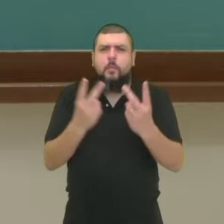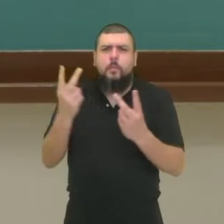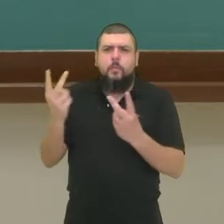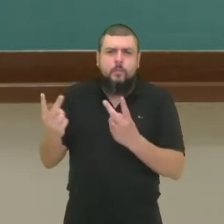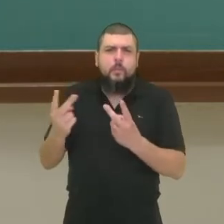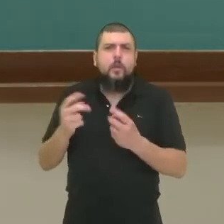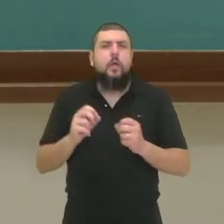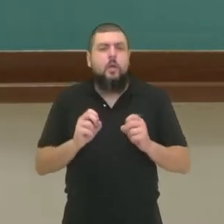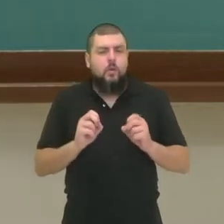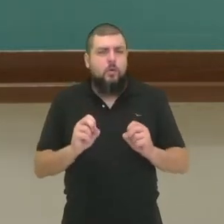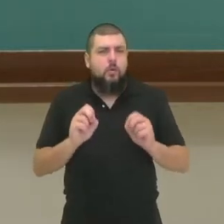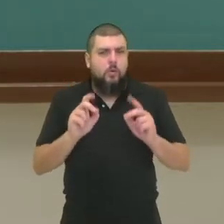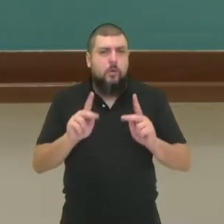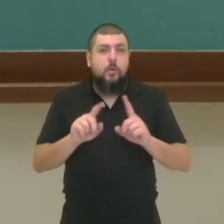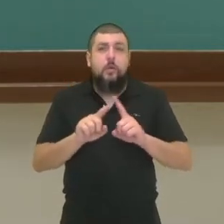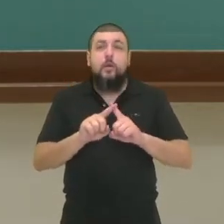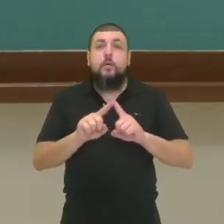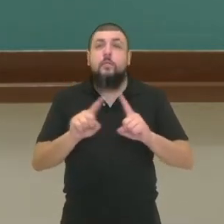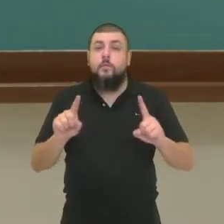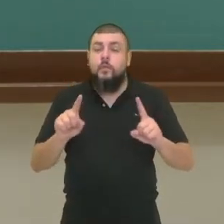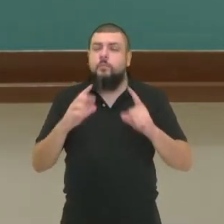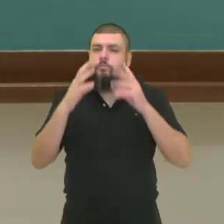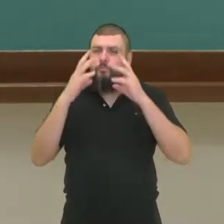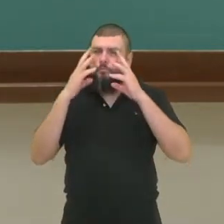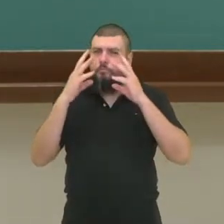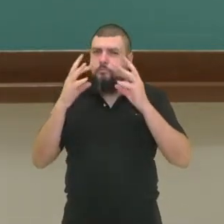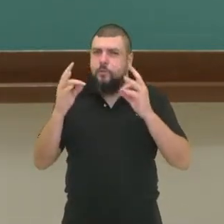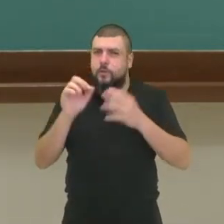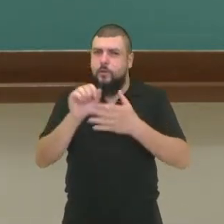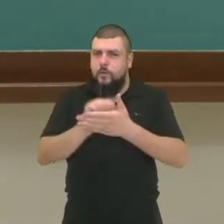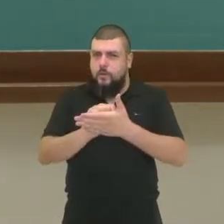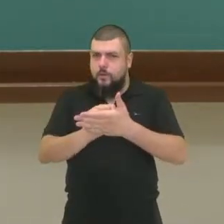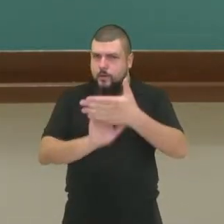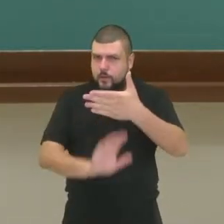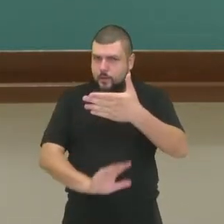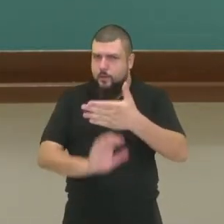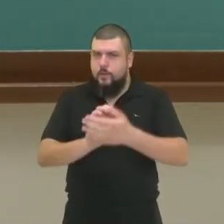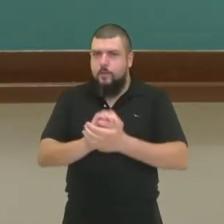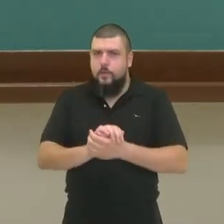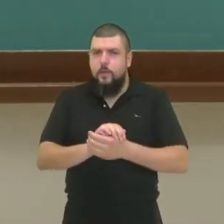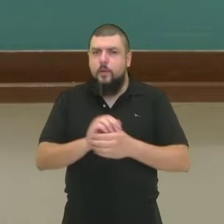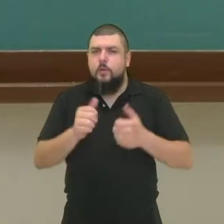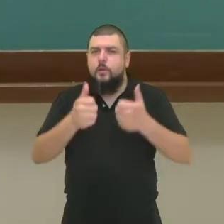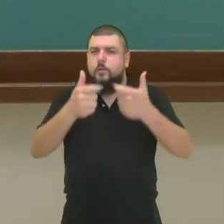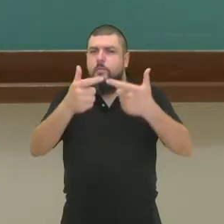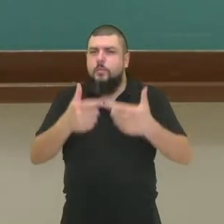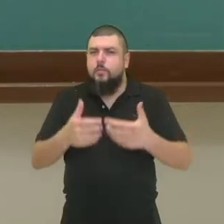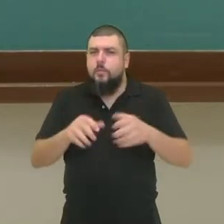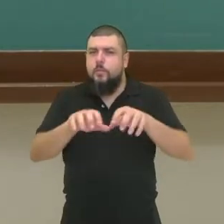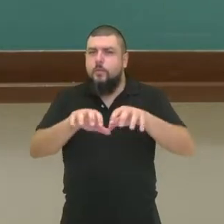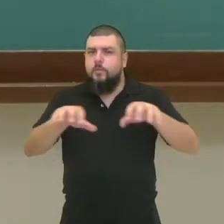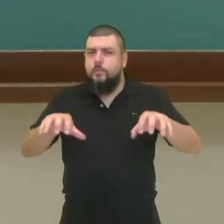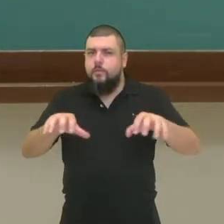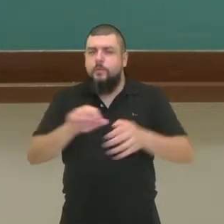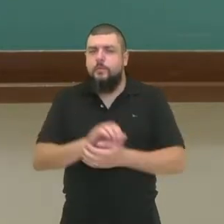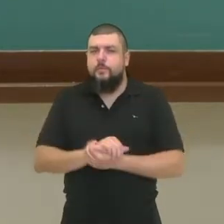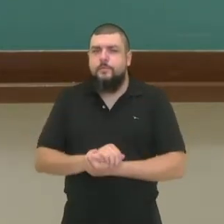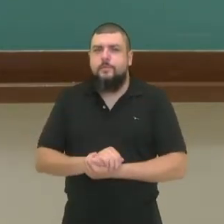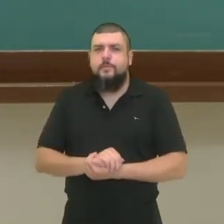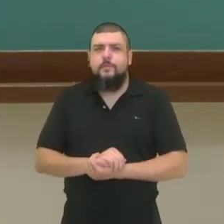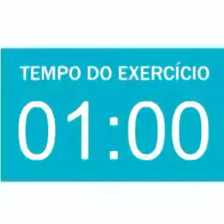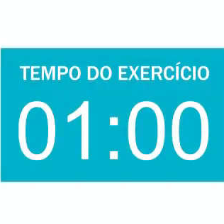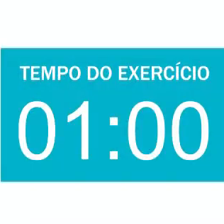que observe essa questão aqui, ó, de dividir a justificativa, tá ok? Eu já